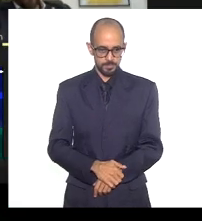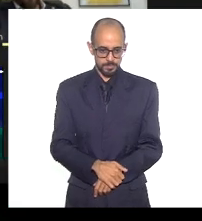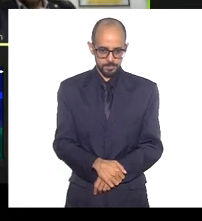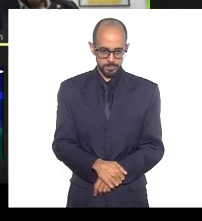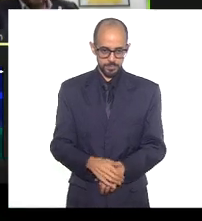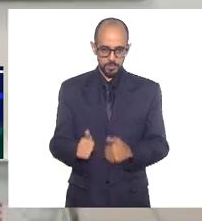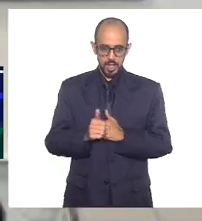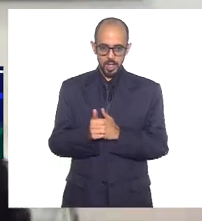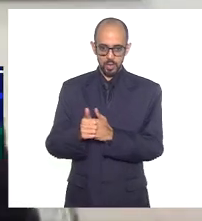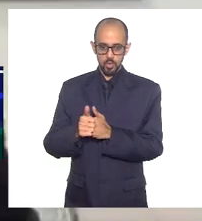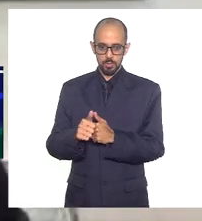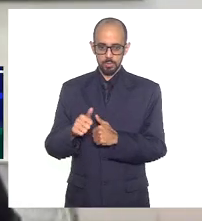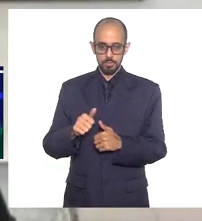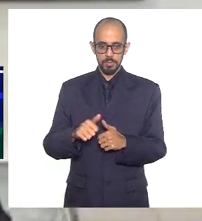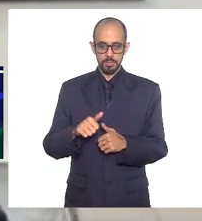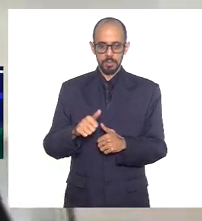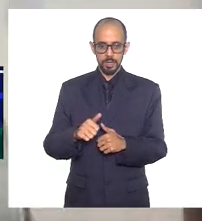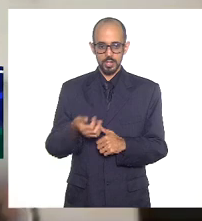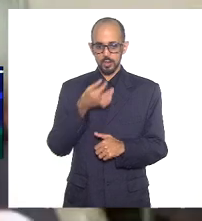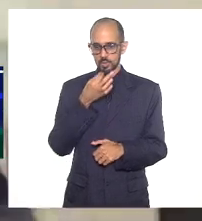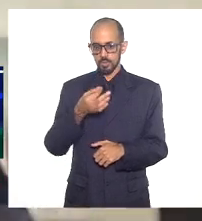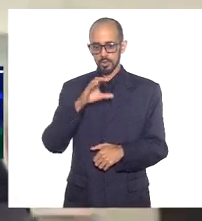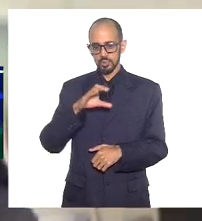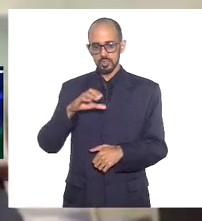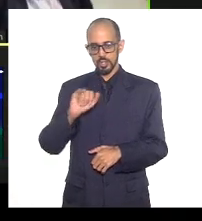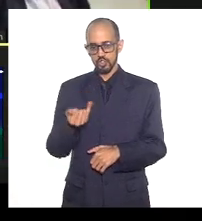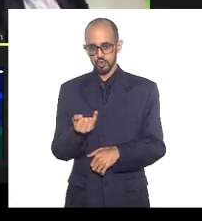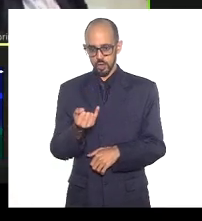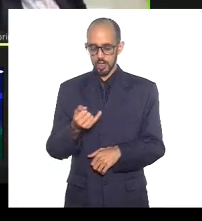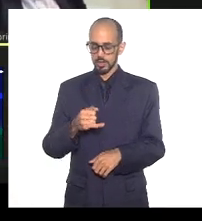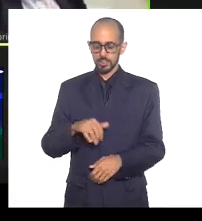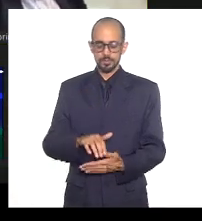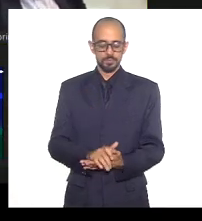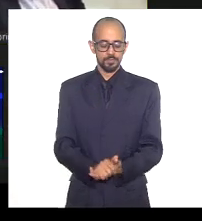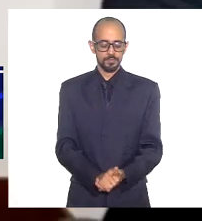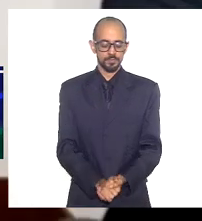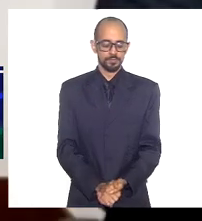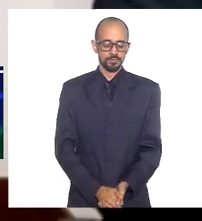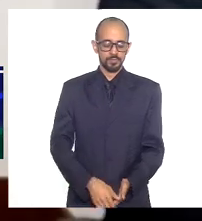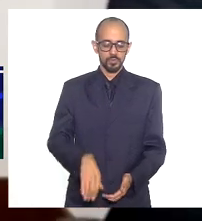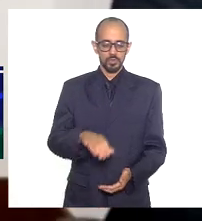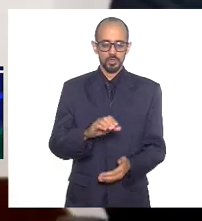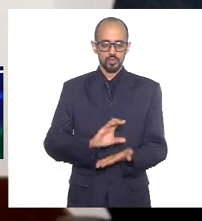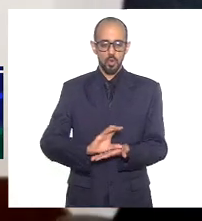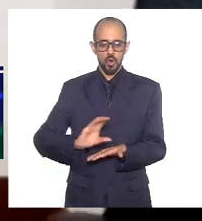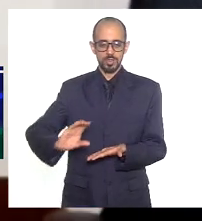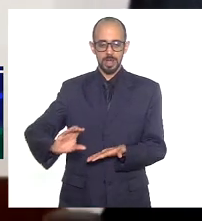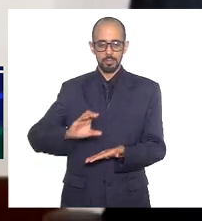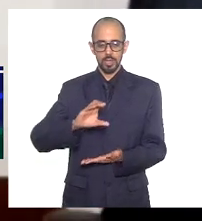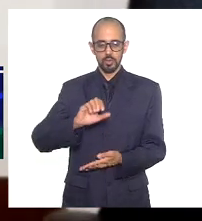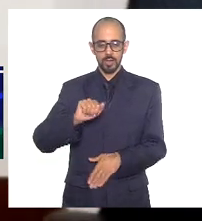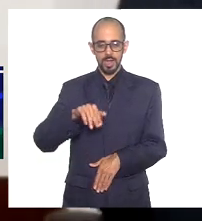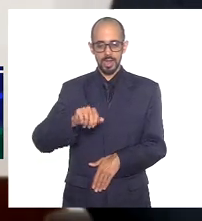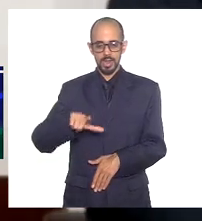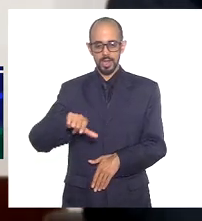acompanha o parecer da ccj seu presidente pela comissão de orçamento deputado marcio canela